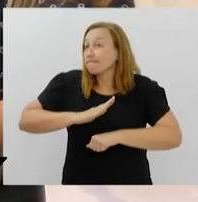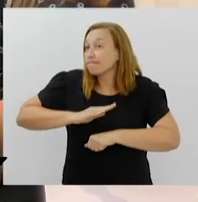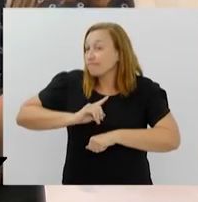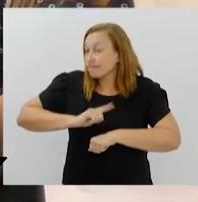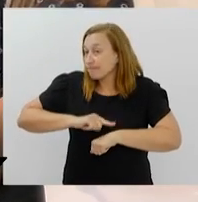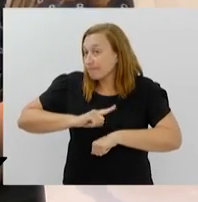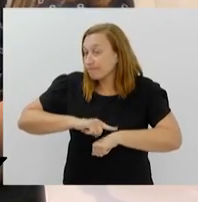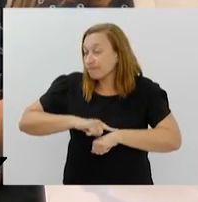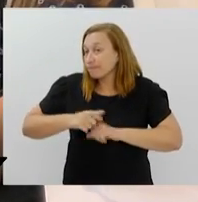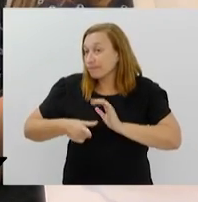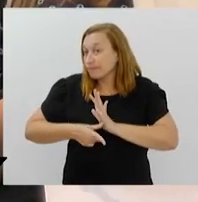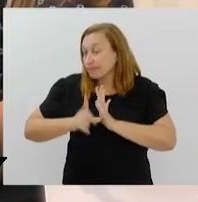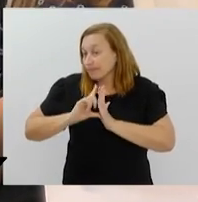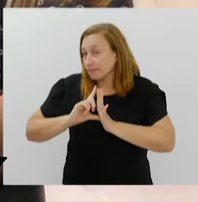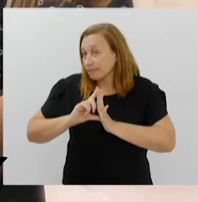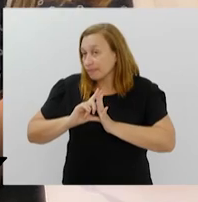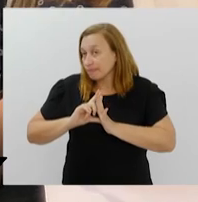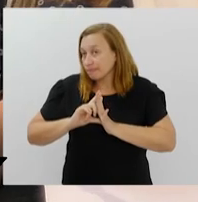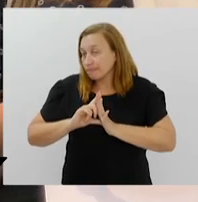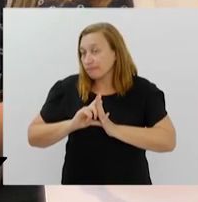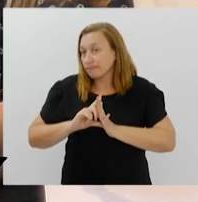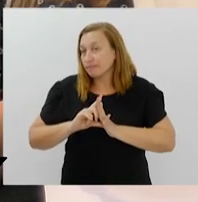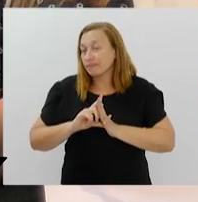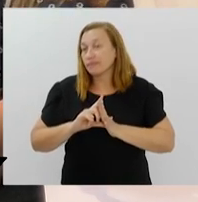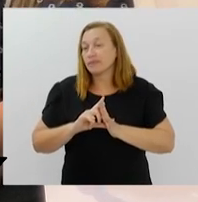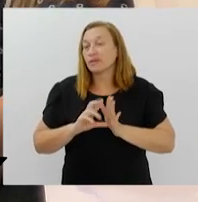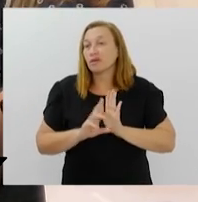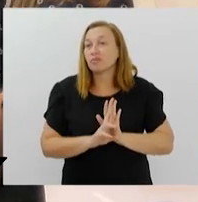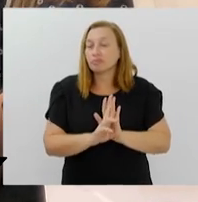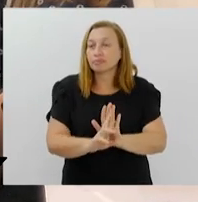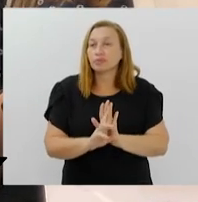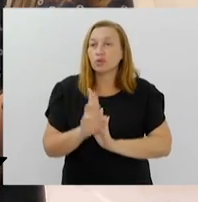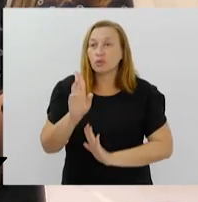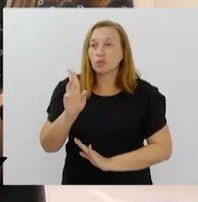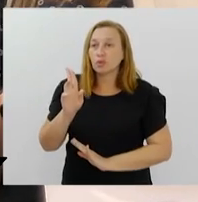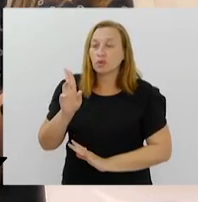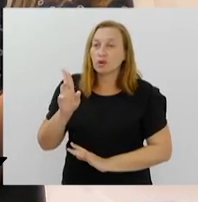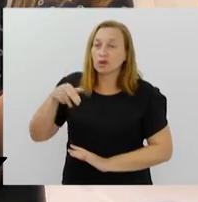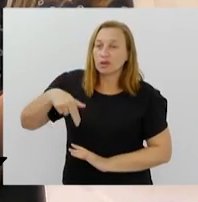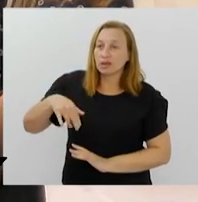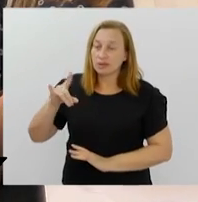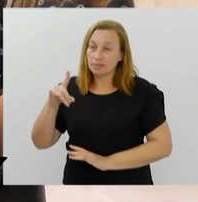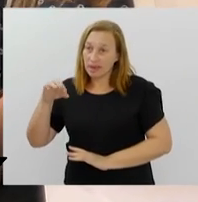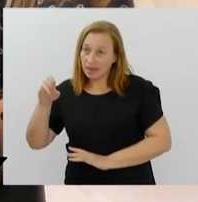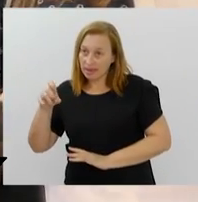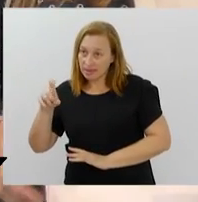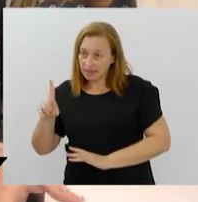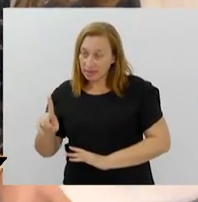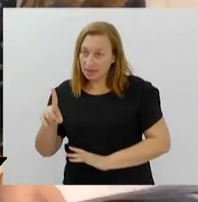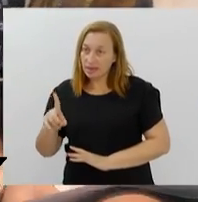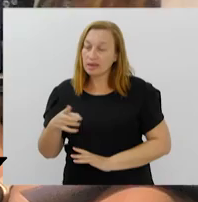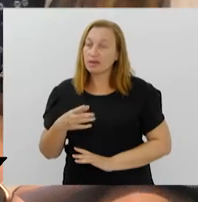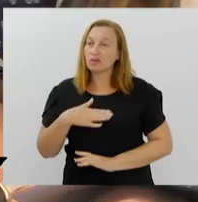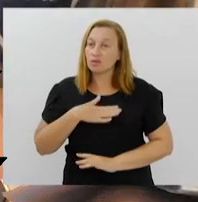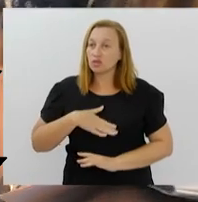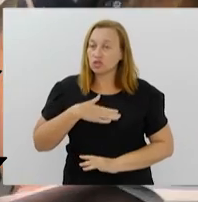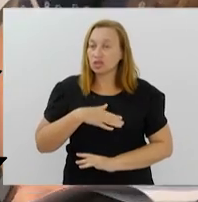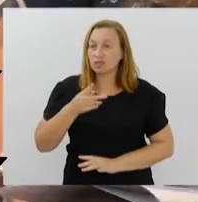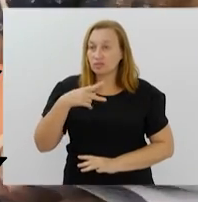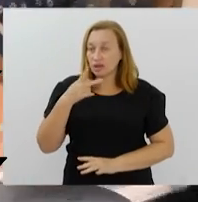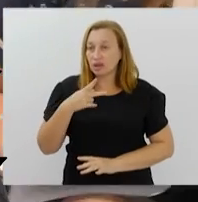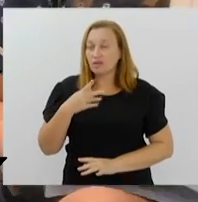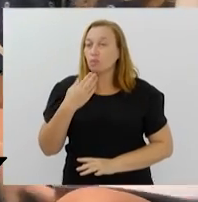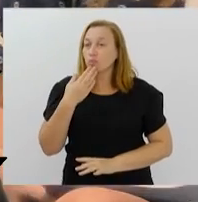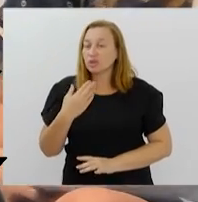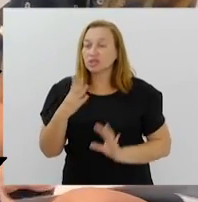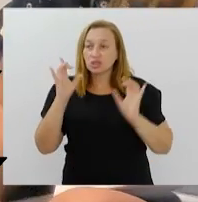gostaria de antes de passar a palavra pros representantes da Unimed eu gostaria de chamar de deliberar com os meus pares porque houve um pedido